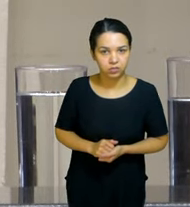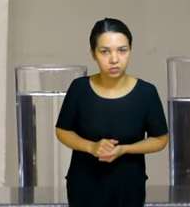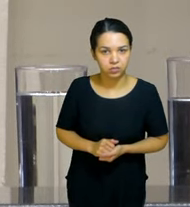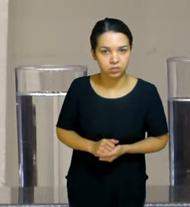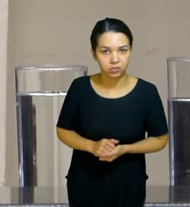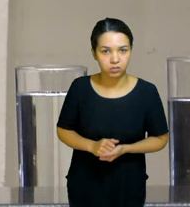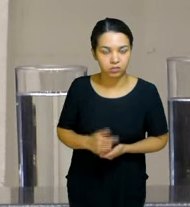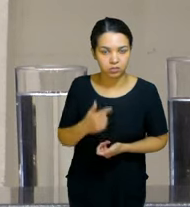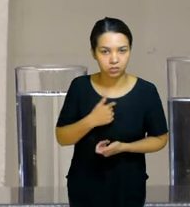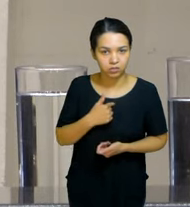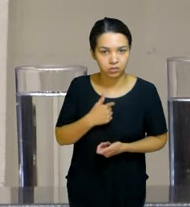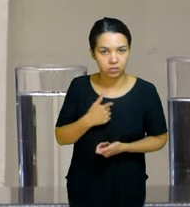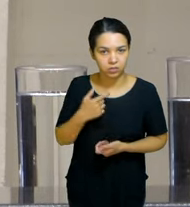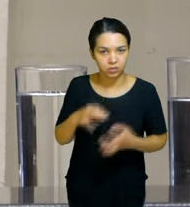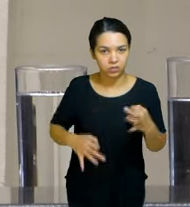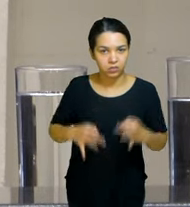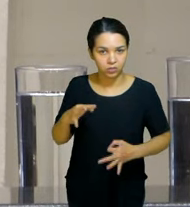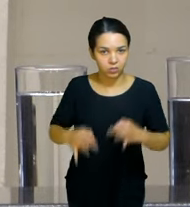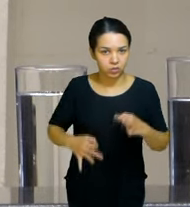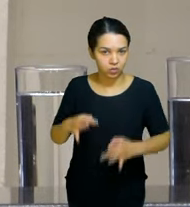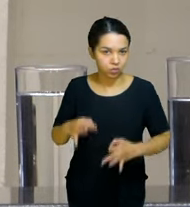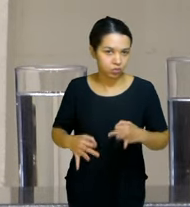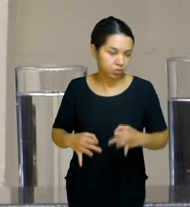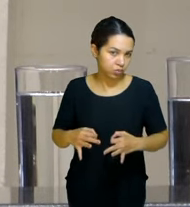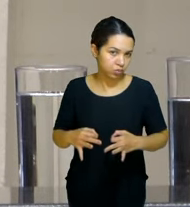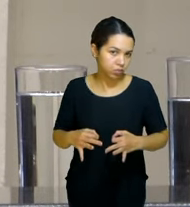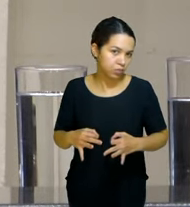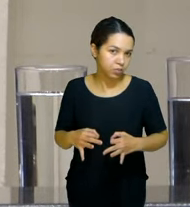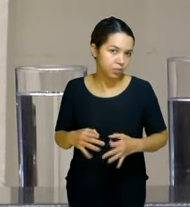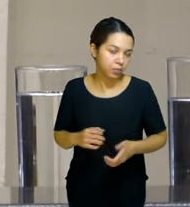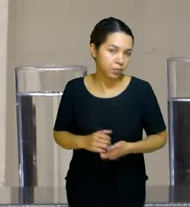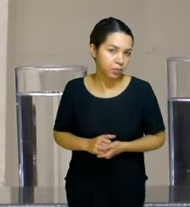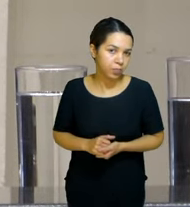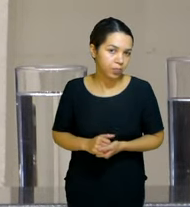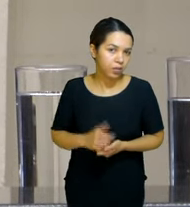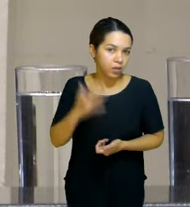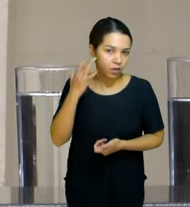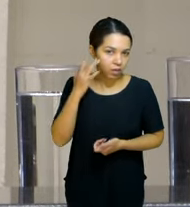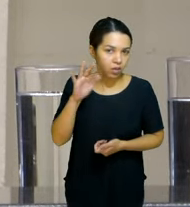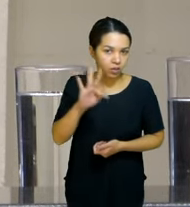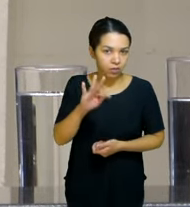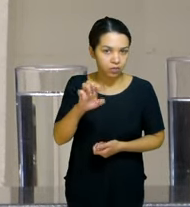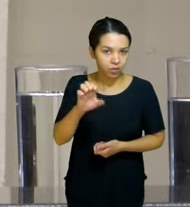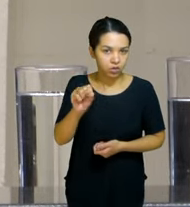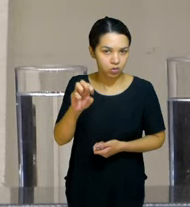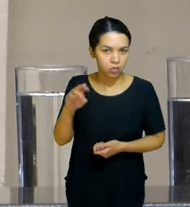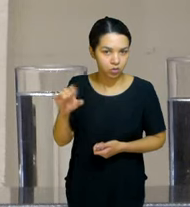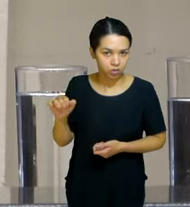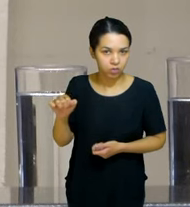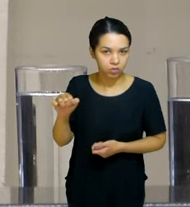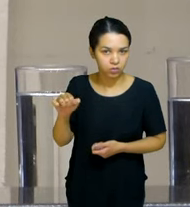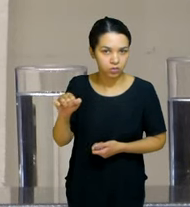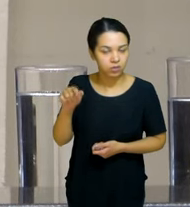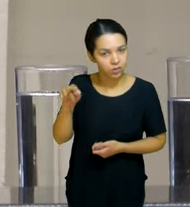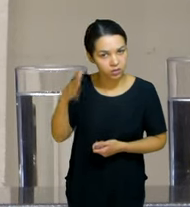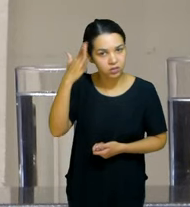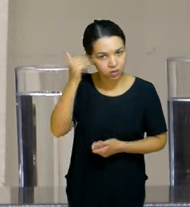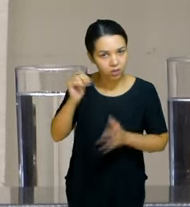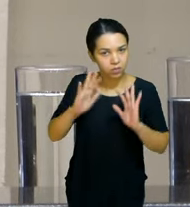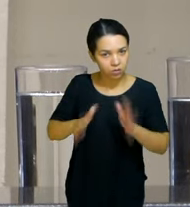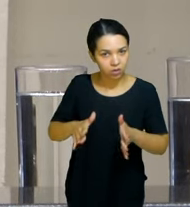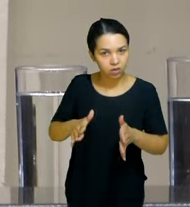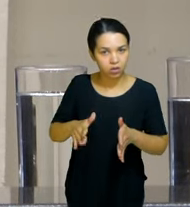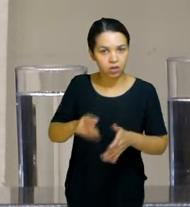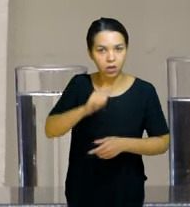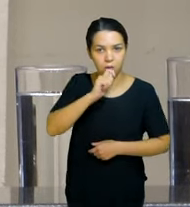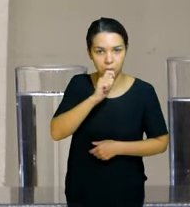Eu julgo que a FESPORTE tinha conhecimento de que não haveria árbitros.